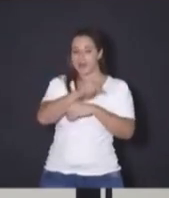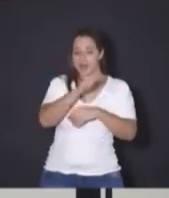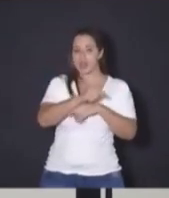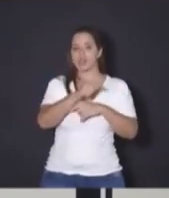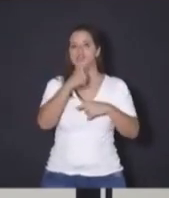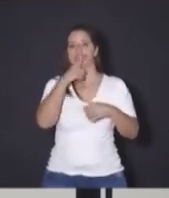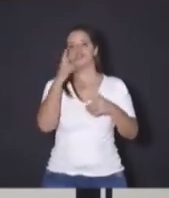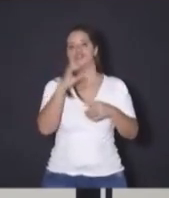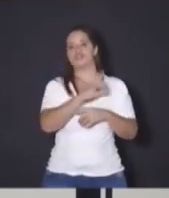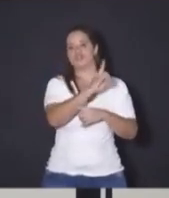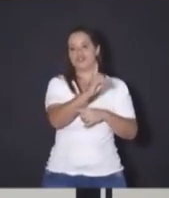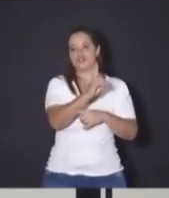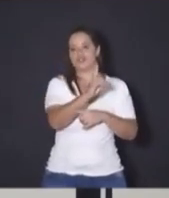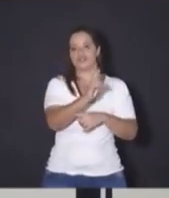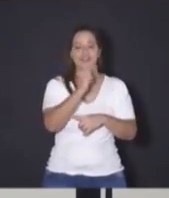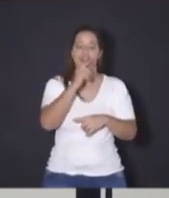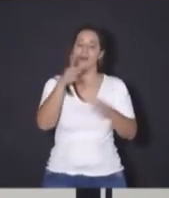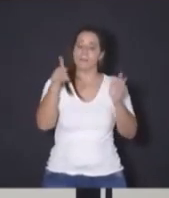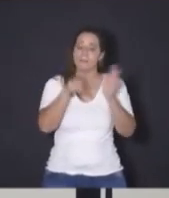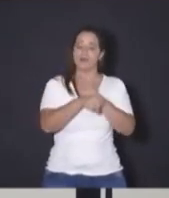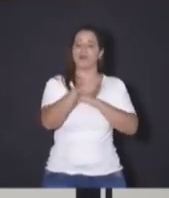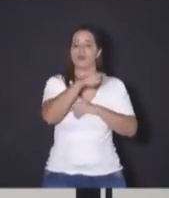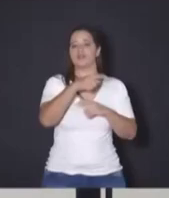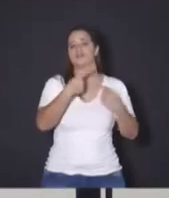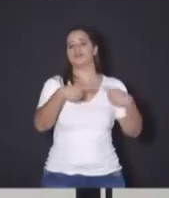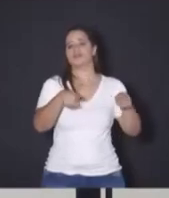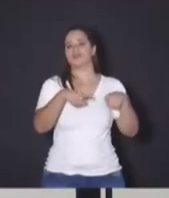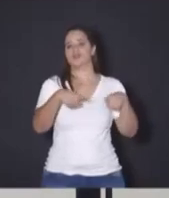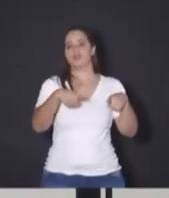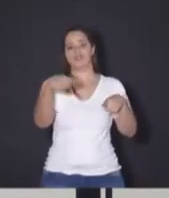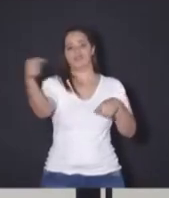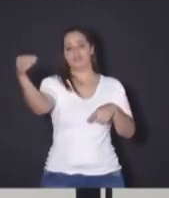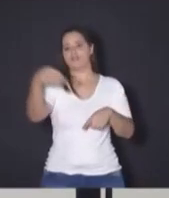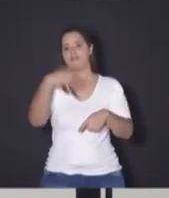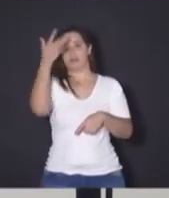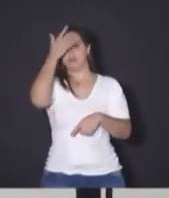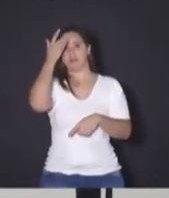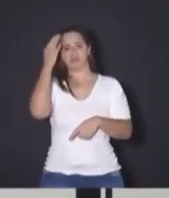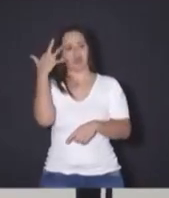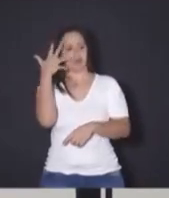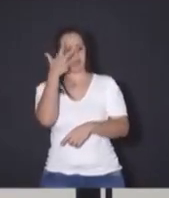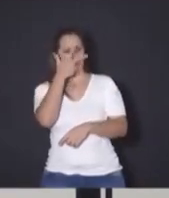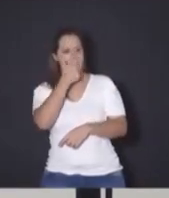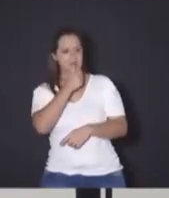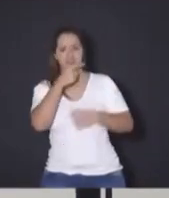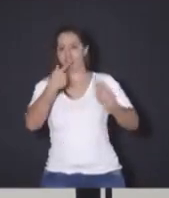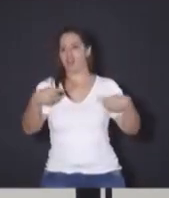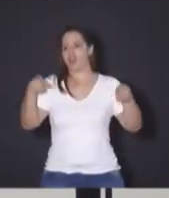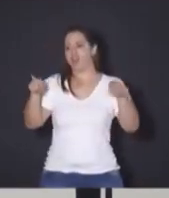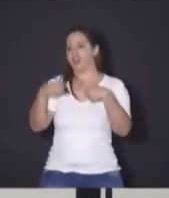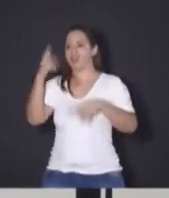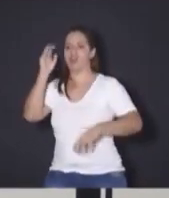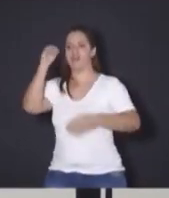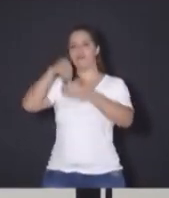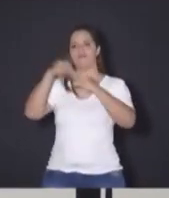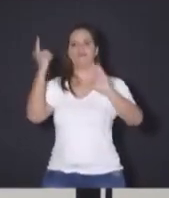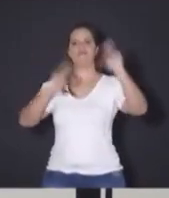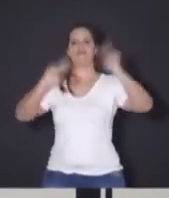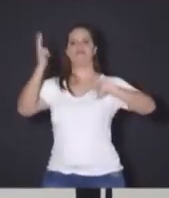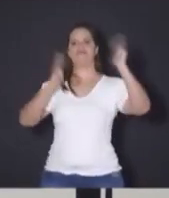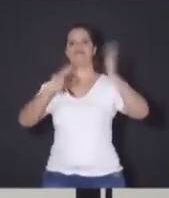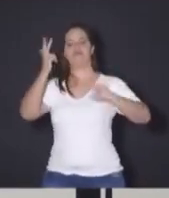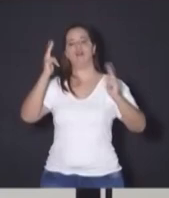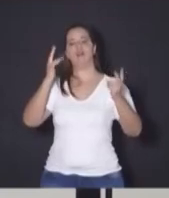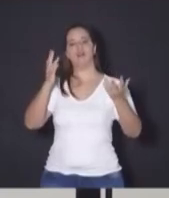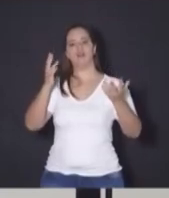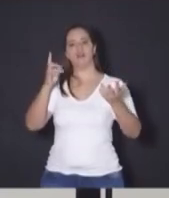é exatamente essa cantiga. Então, vem alguém porque achou bonita, aí canta e bota no carnaval. Quer